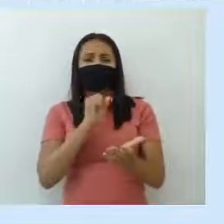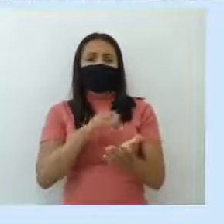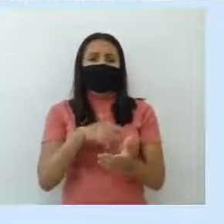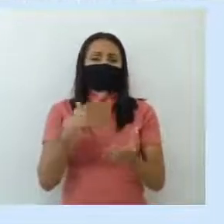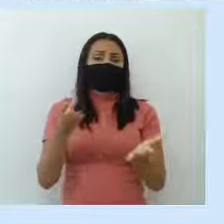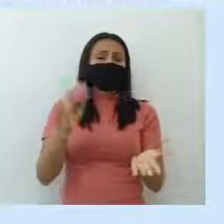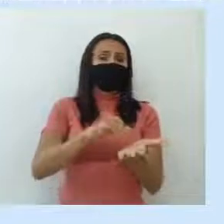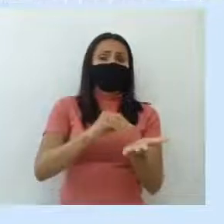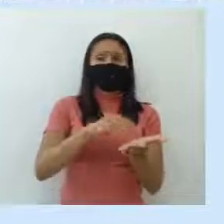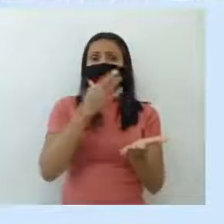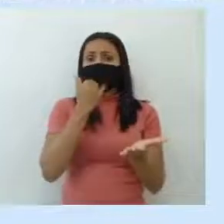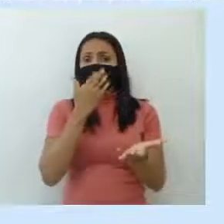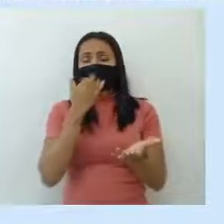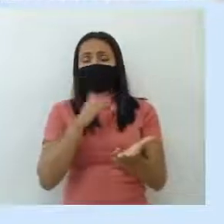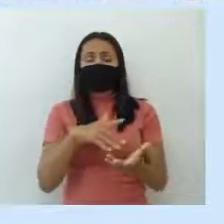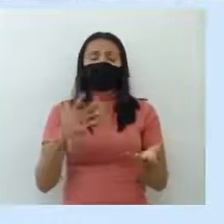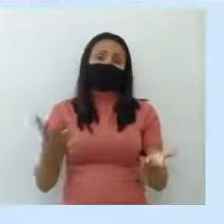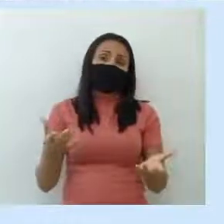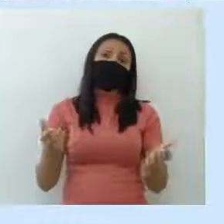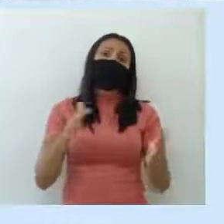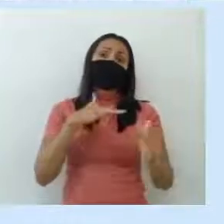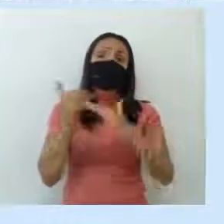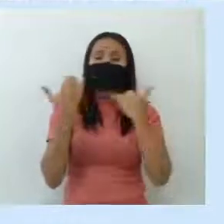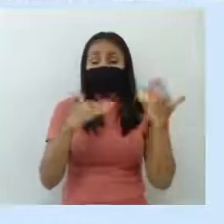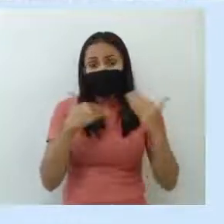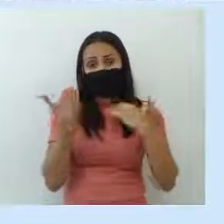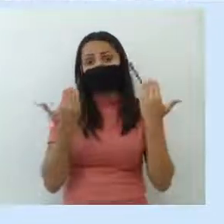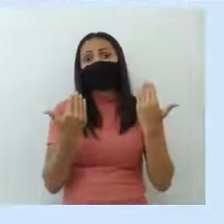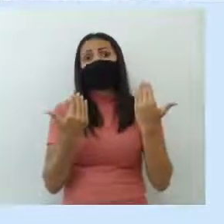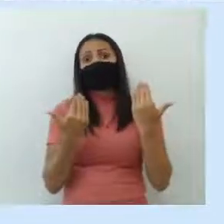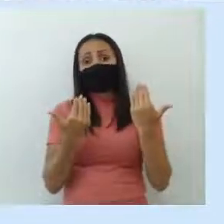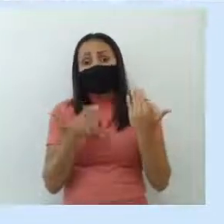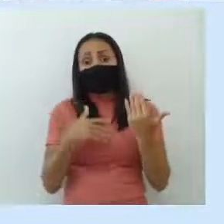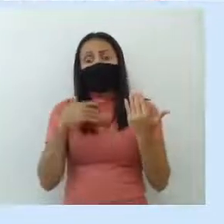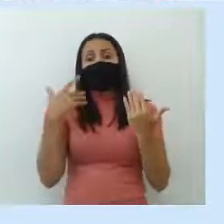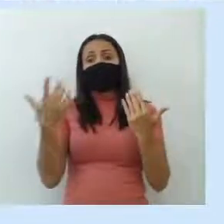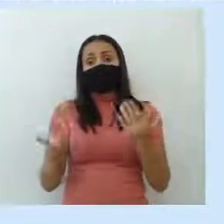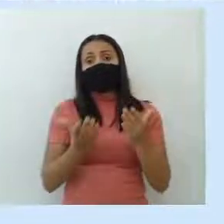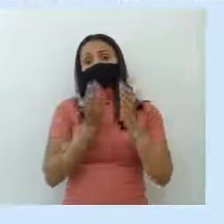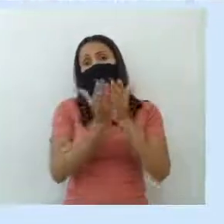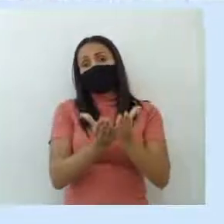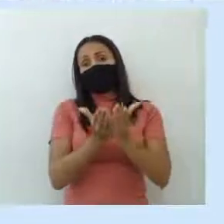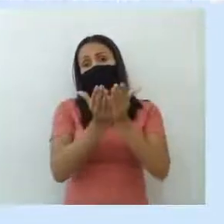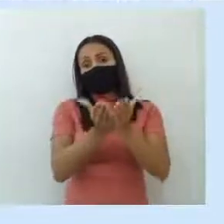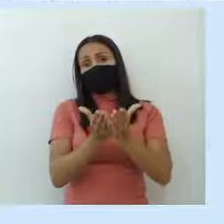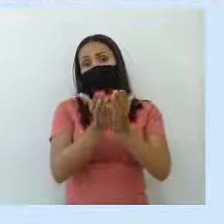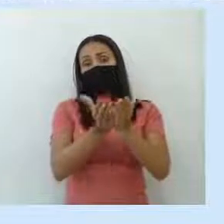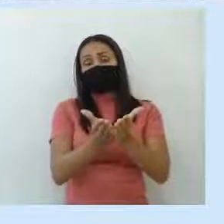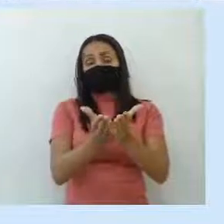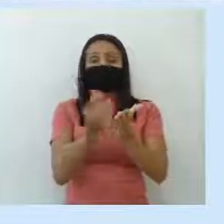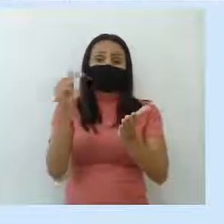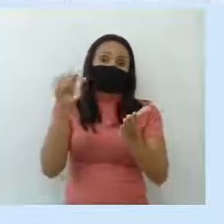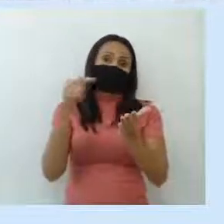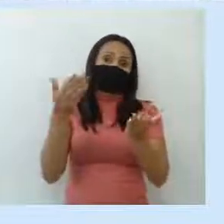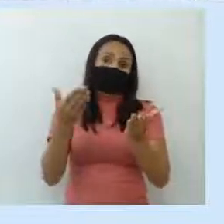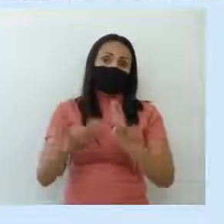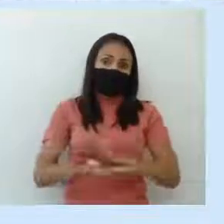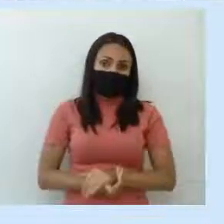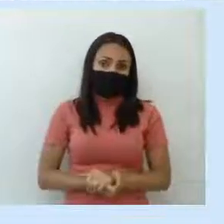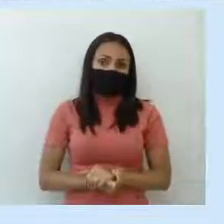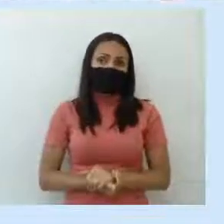muitos escravos terminavam morrendo, né? Nesse trânsito, né? Nessas embarcações.